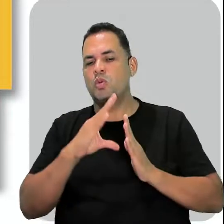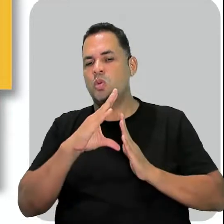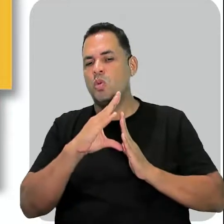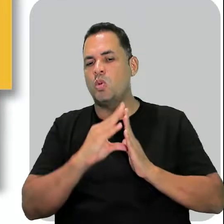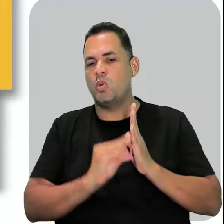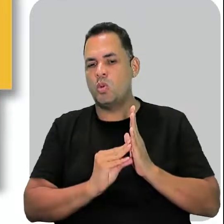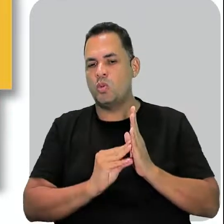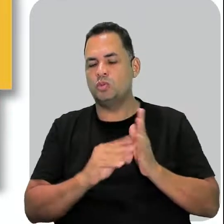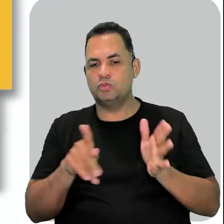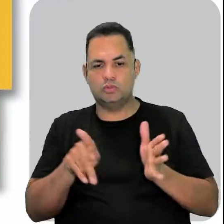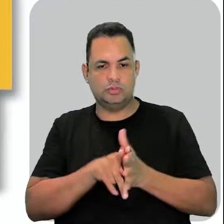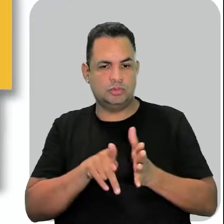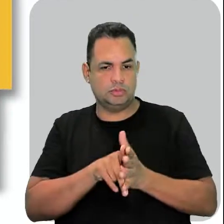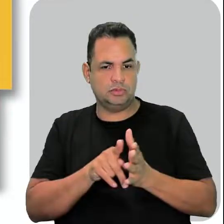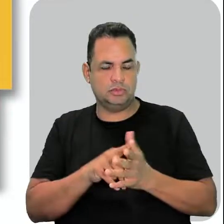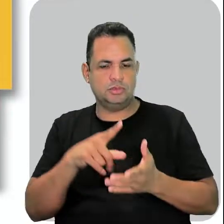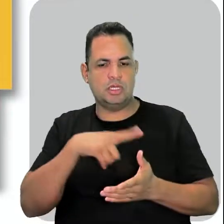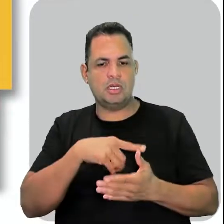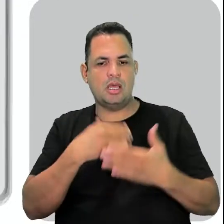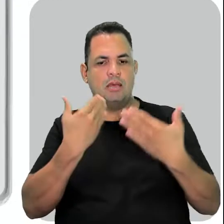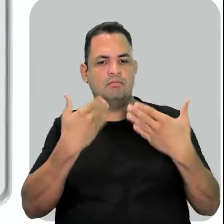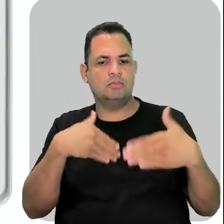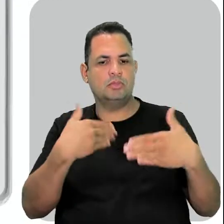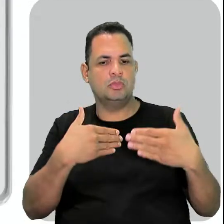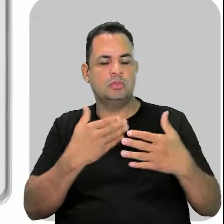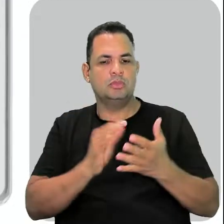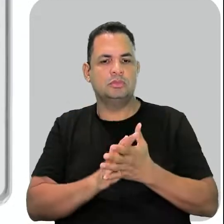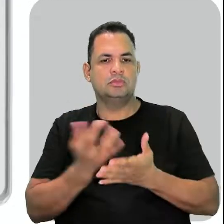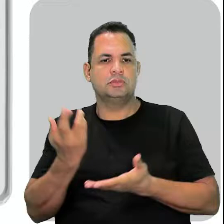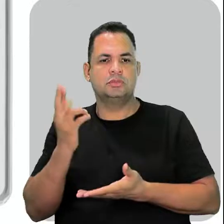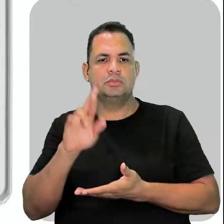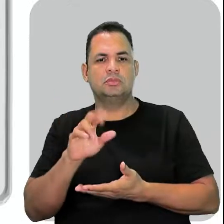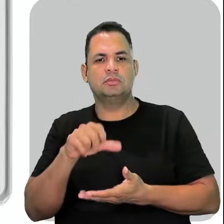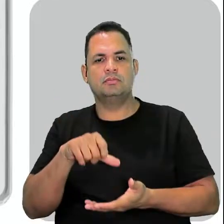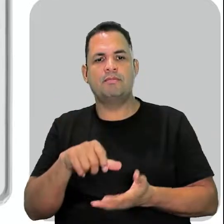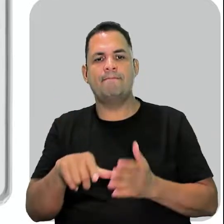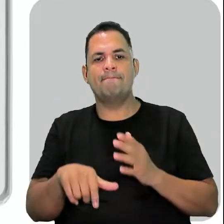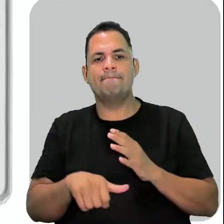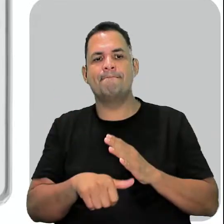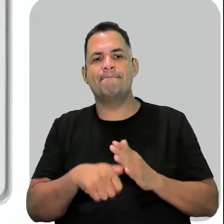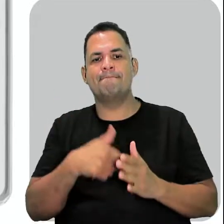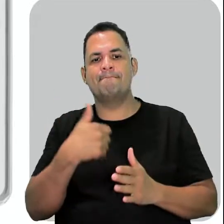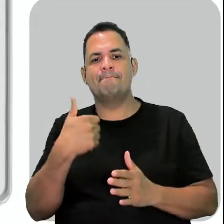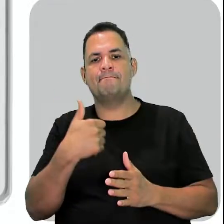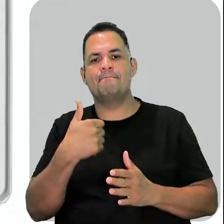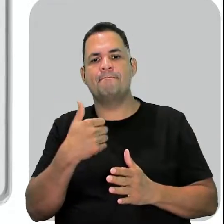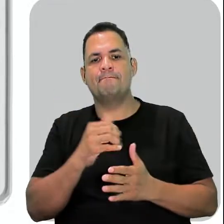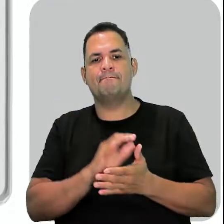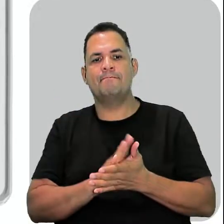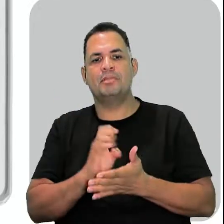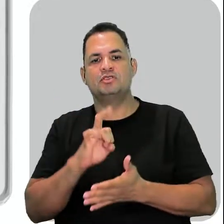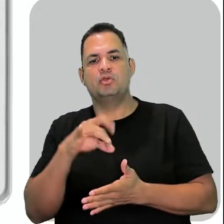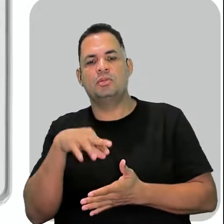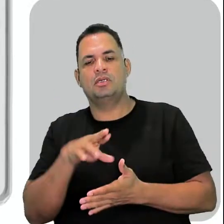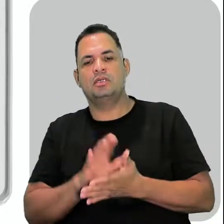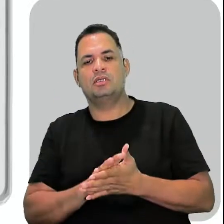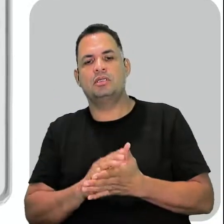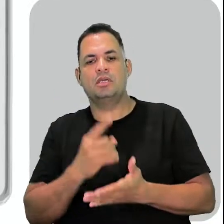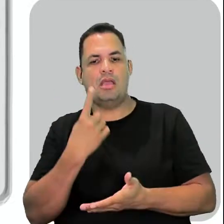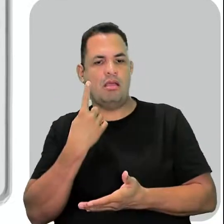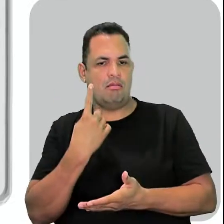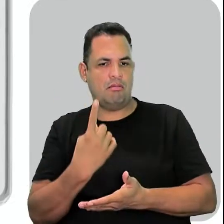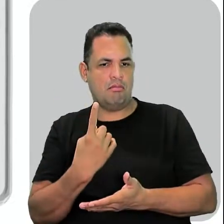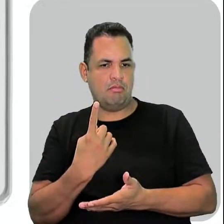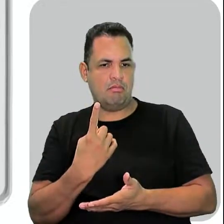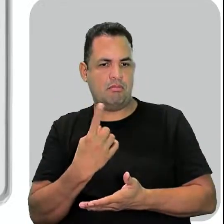que serão cobrados na avaliação de recuperação. Primeira aula, isomeria, parte 1. Aqui